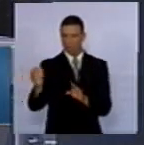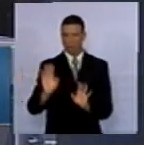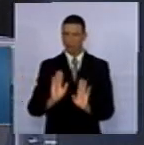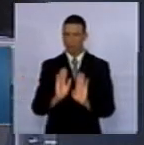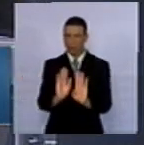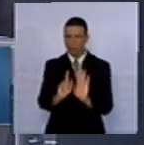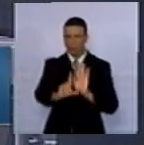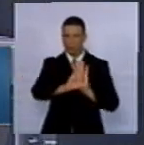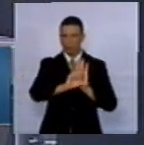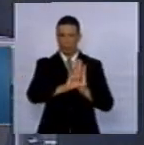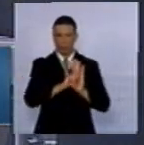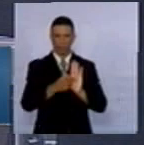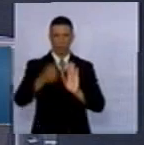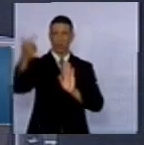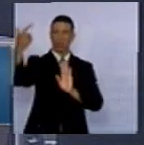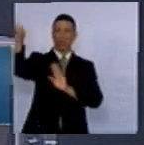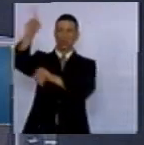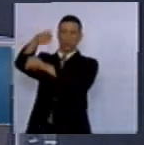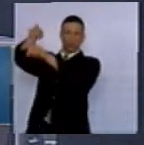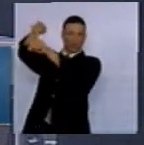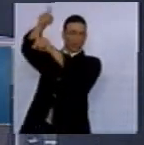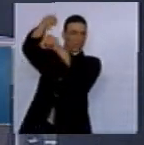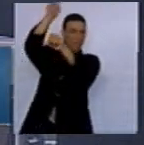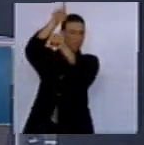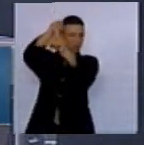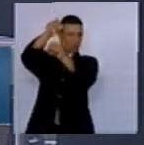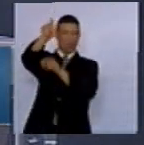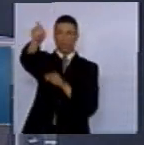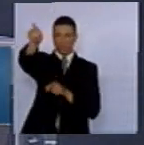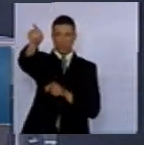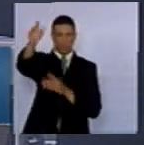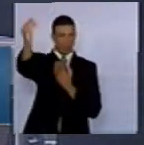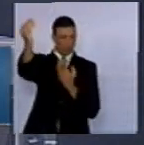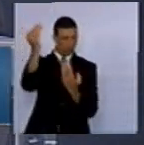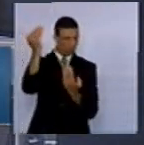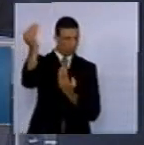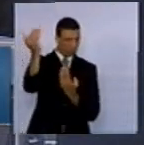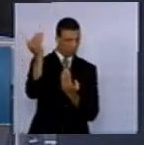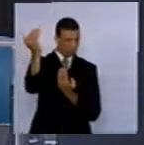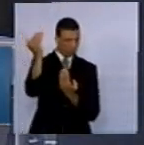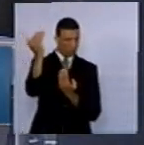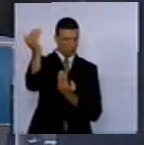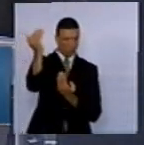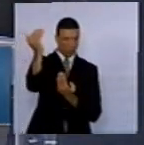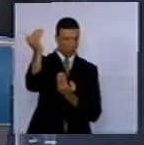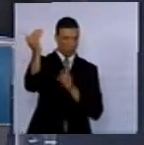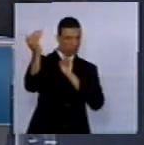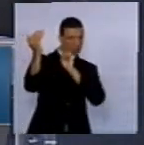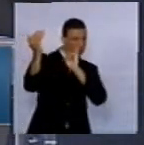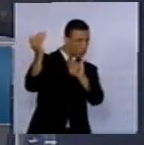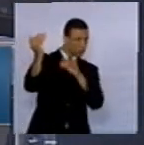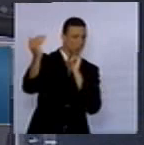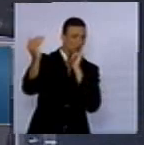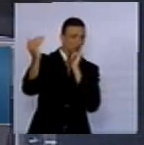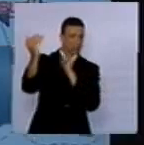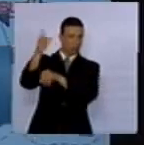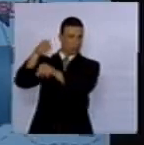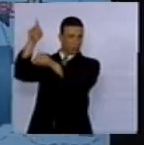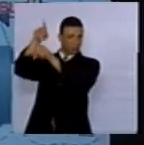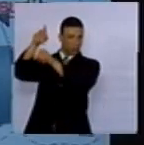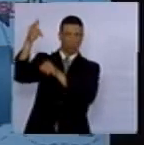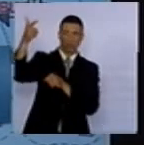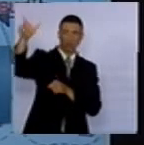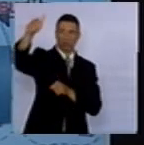observar a legislação internacional que é onde eu vou tocar em frente se fomos observar a legislação